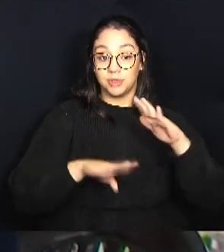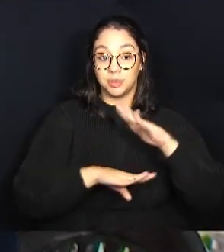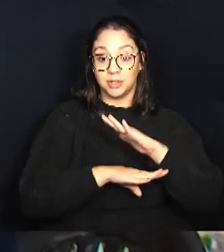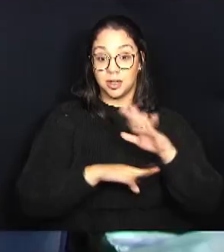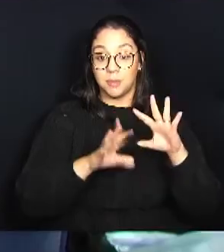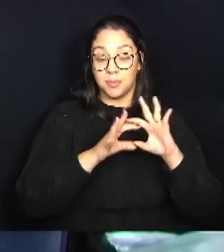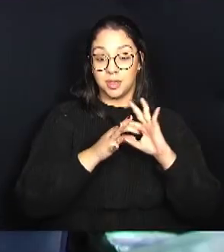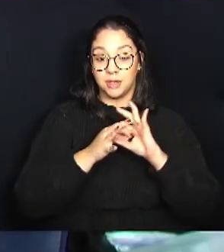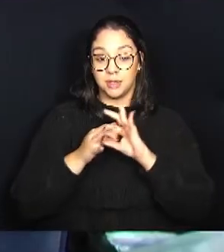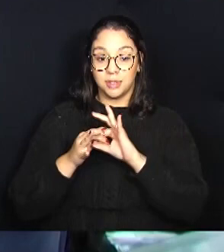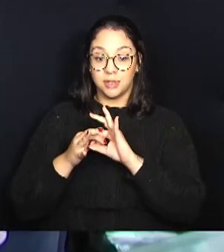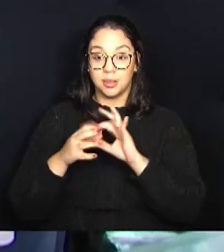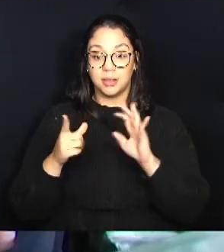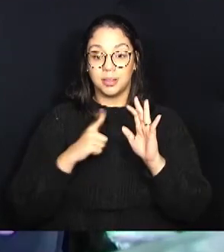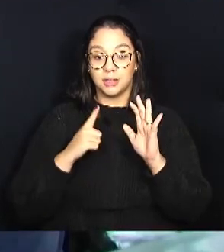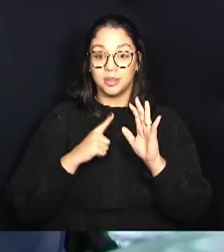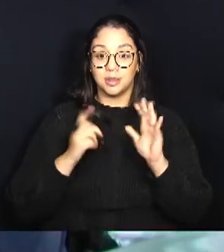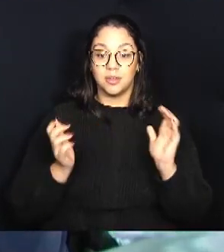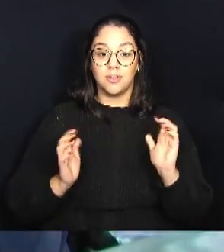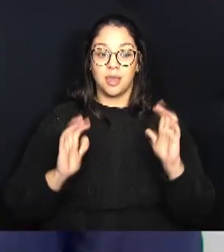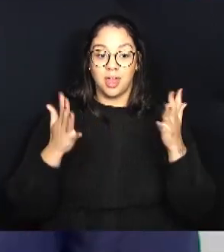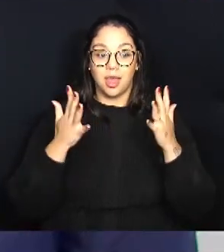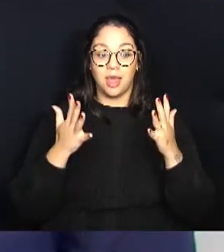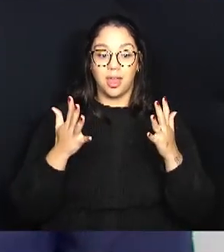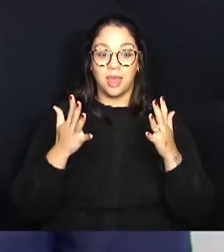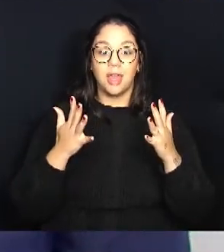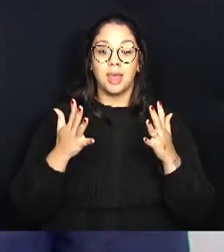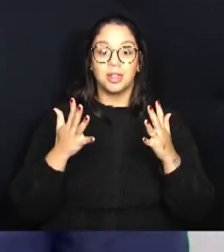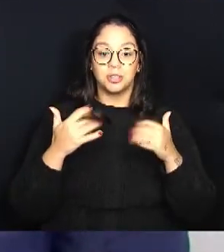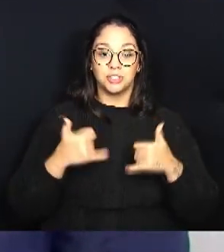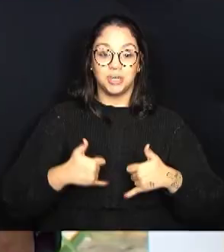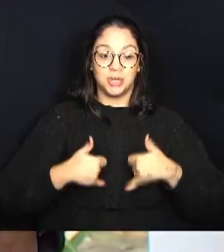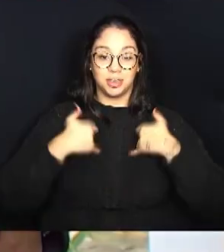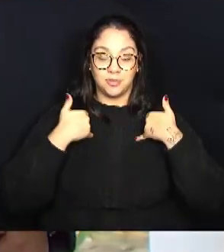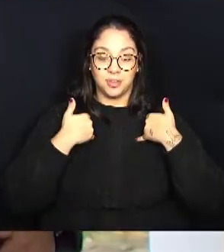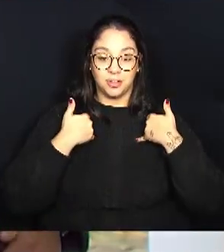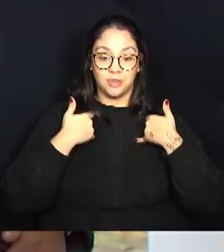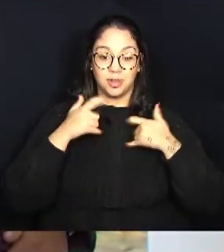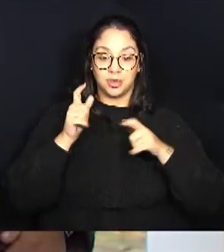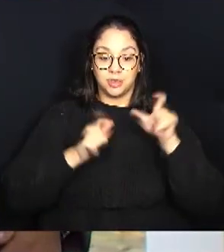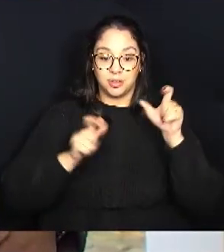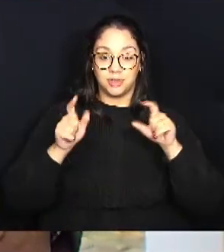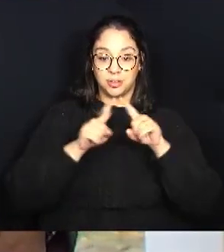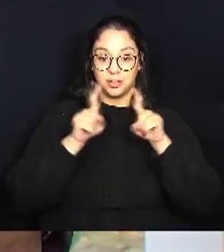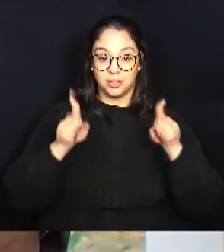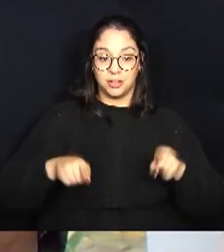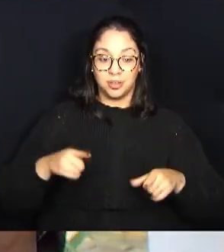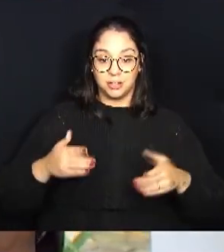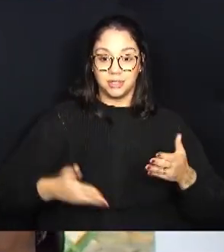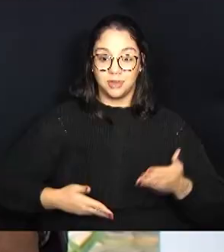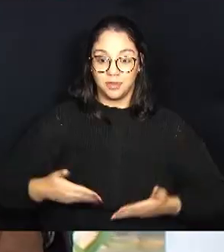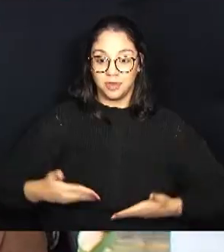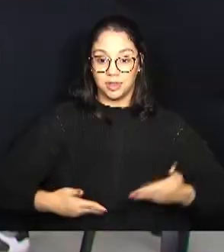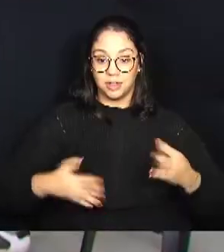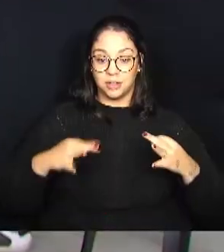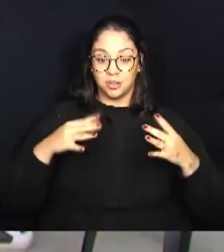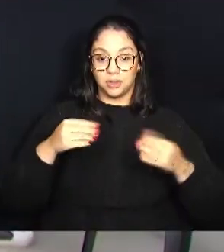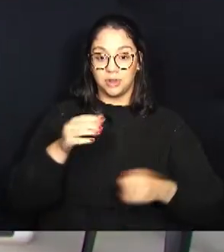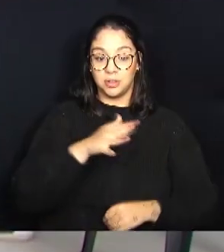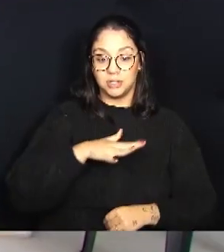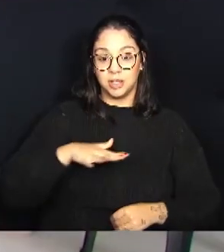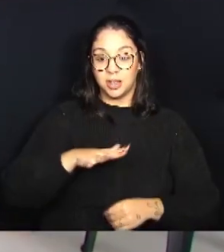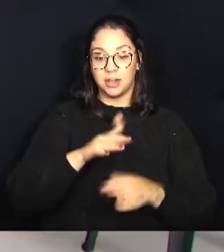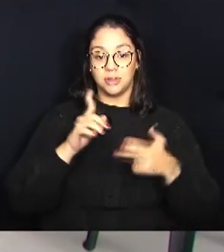Integrada marcou a comemoração de aniversário das servidoras e servidores de todas as áreas do Legislativo,